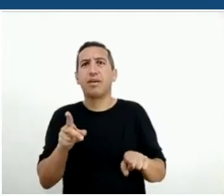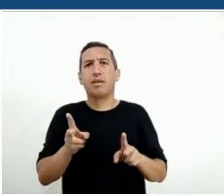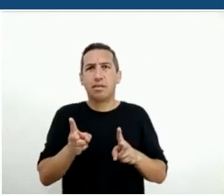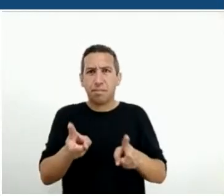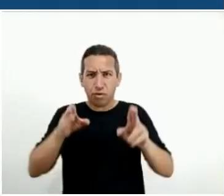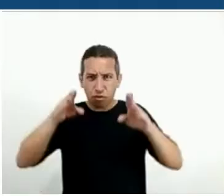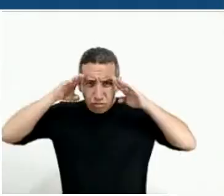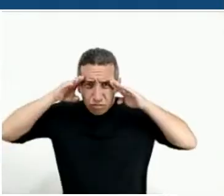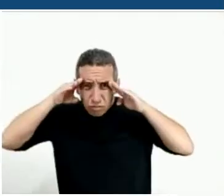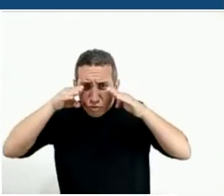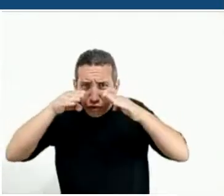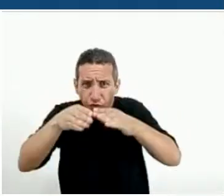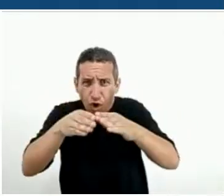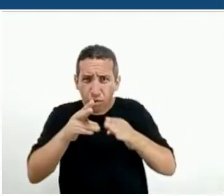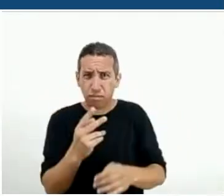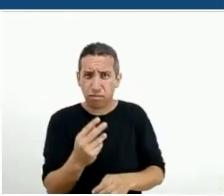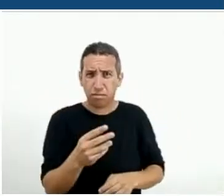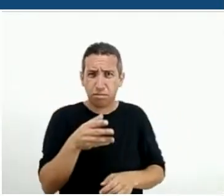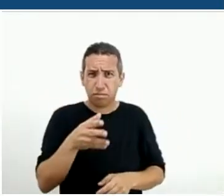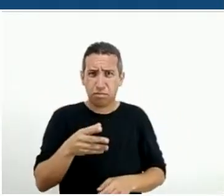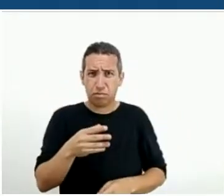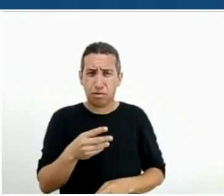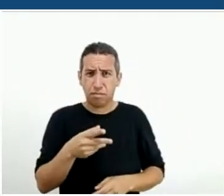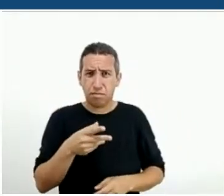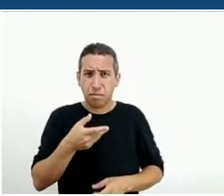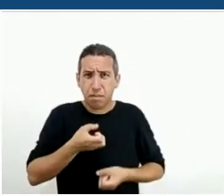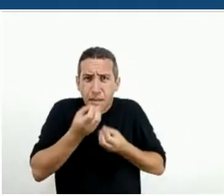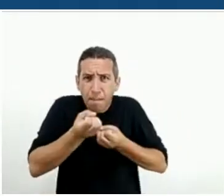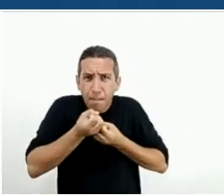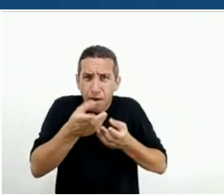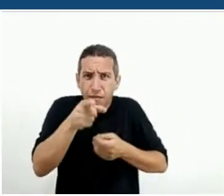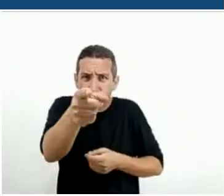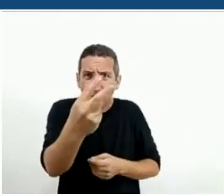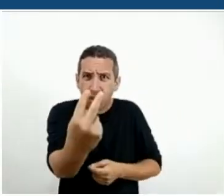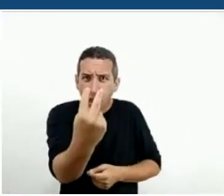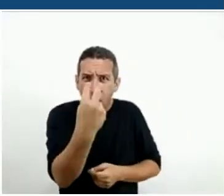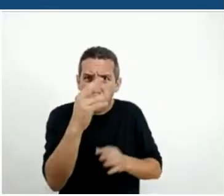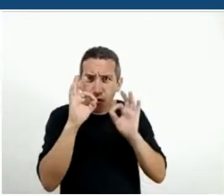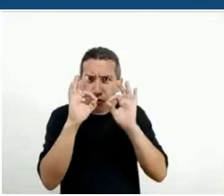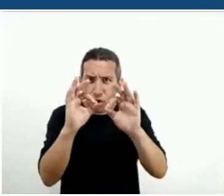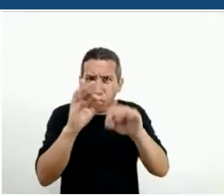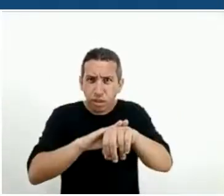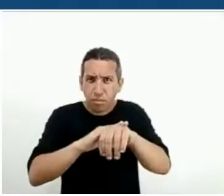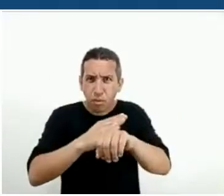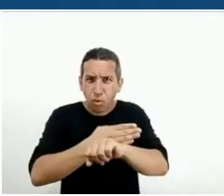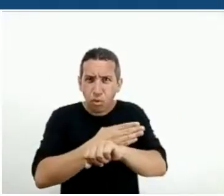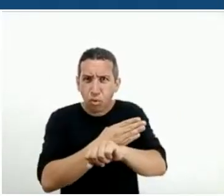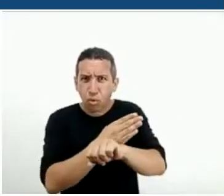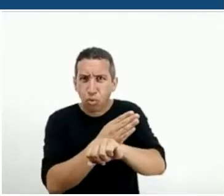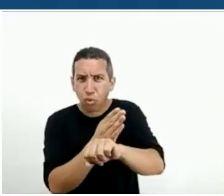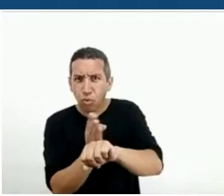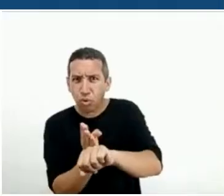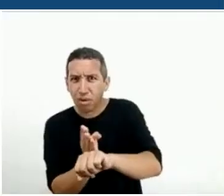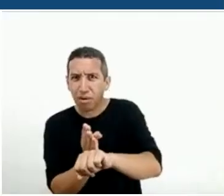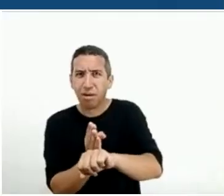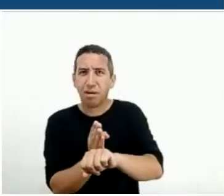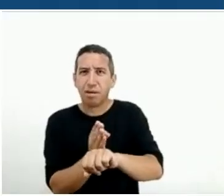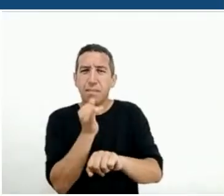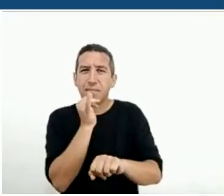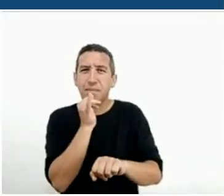para vocês, e manter o foco por um tempo maior. Às vezes são pessoas que estão assistindo e não